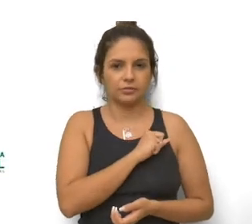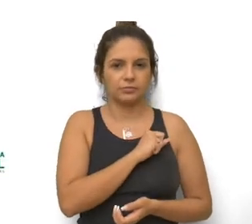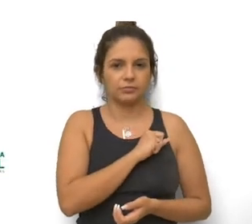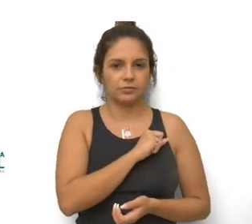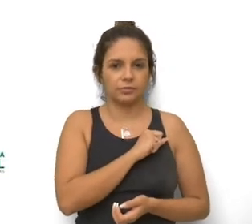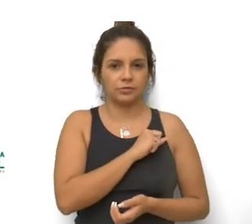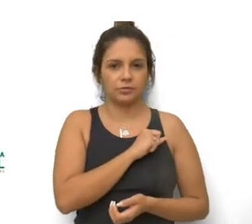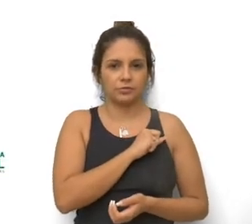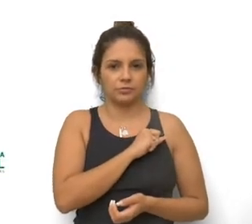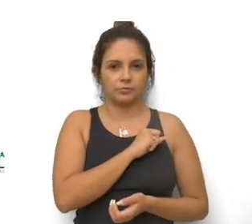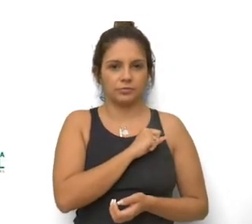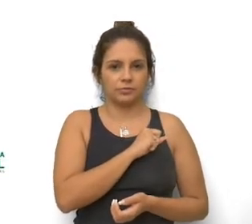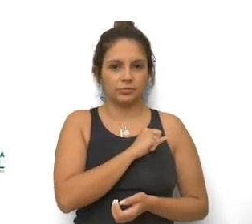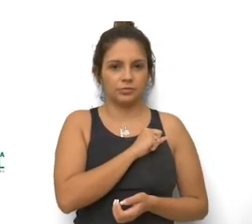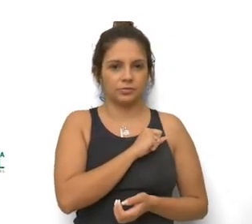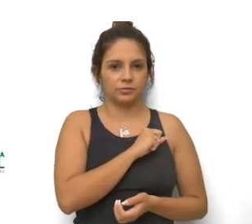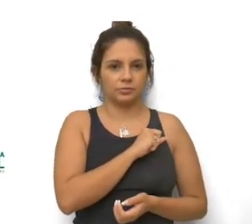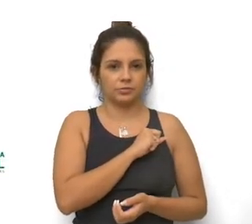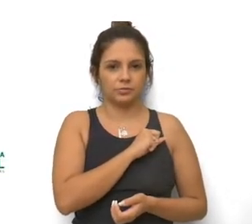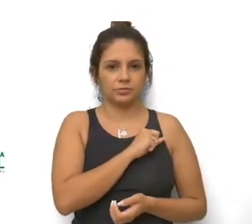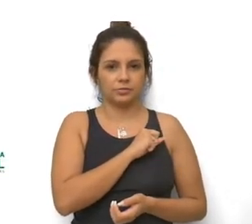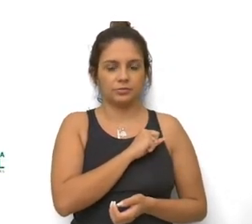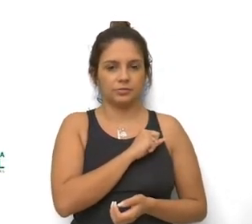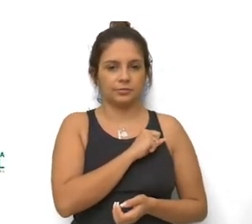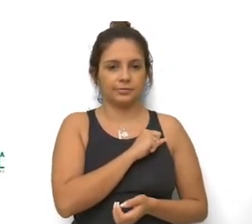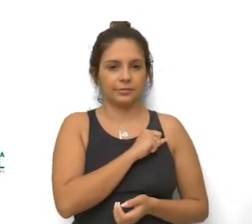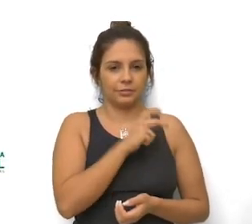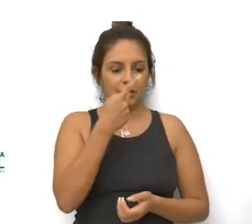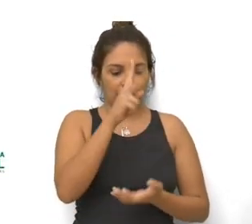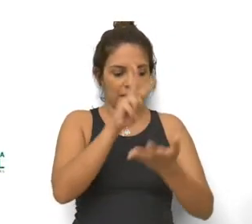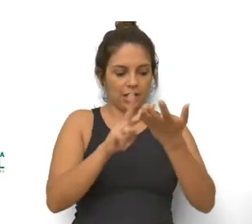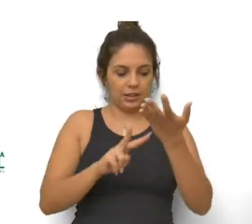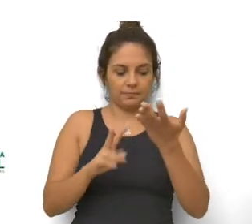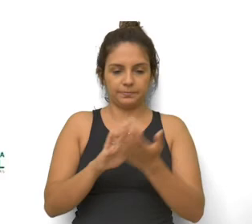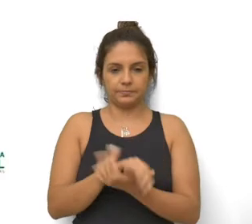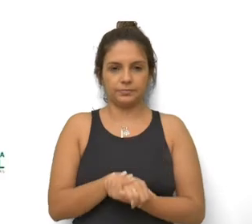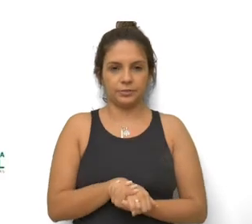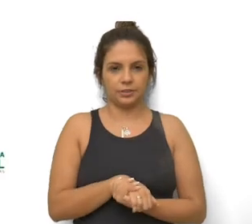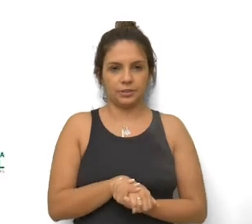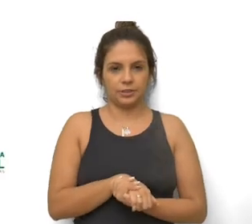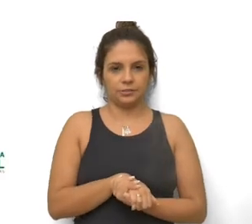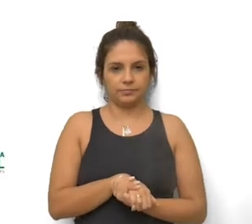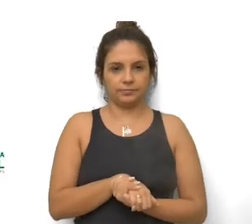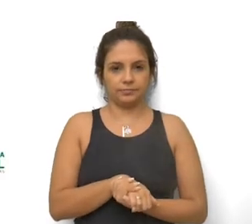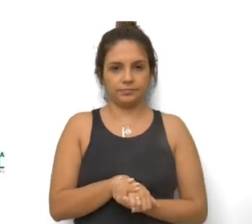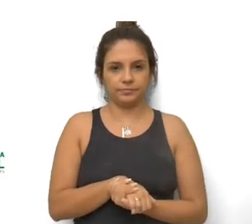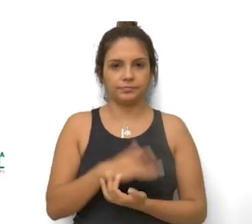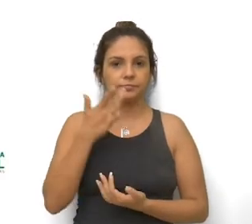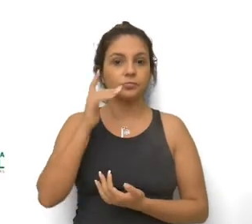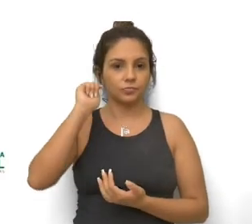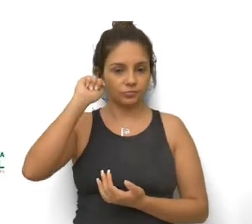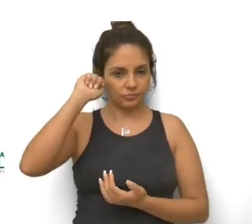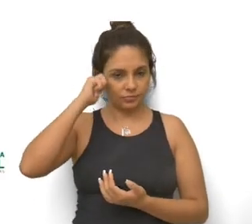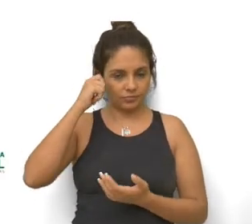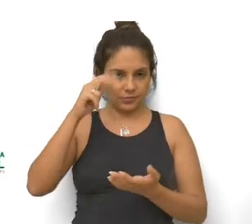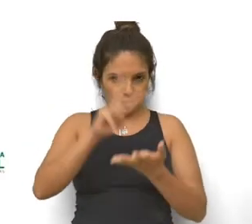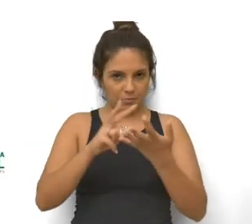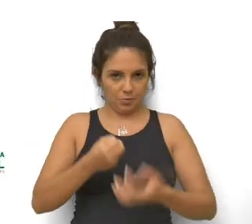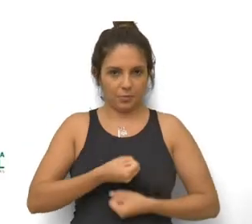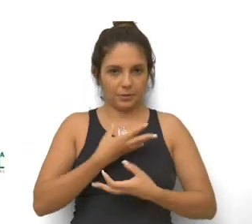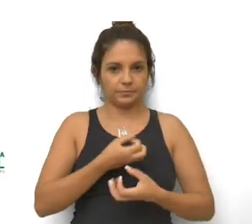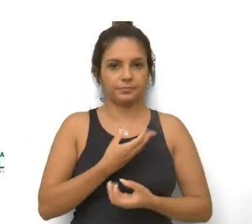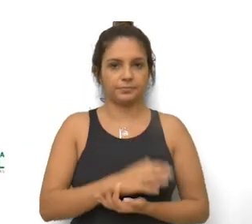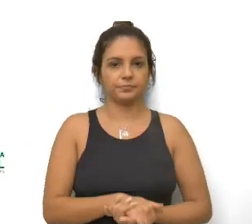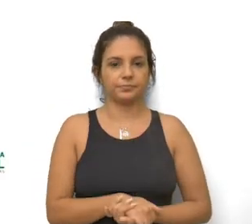pode falar para a gente, Regina, por favor? Eu acho que seria legal, né? Ler essa cena de Ouro Preto, esse poema de Ouro